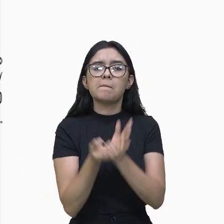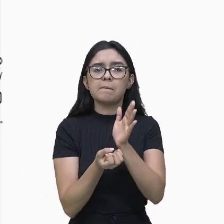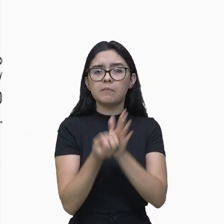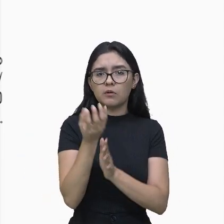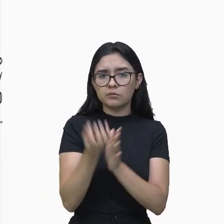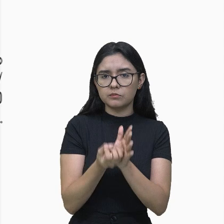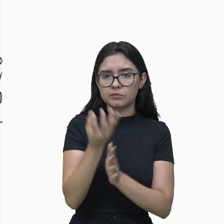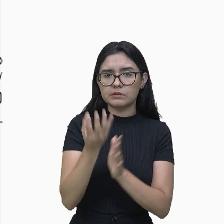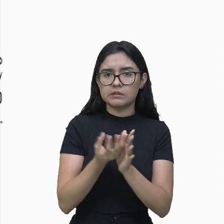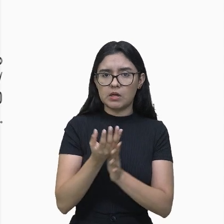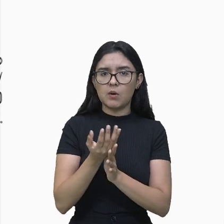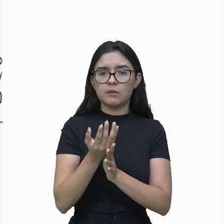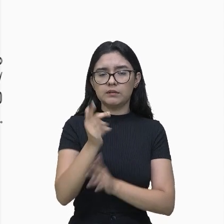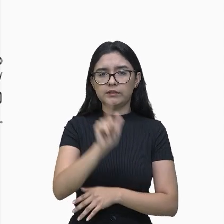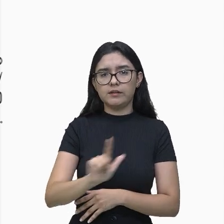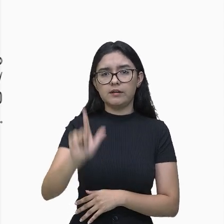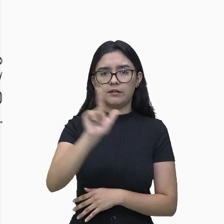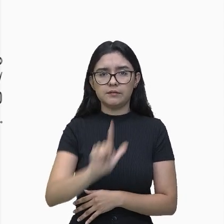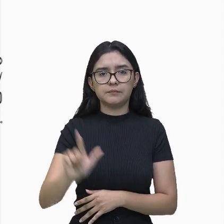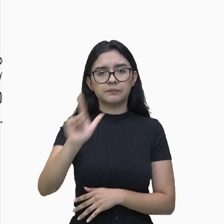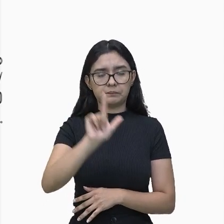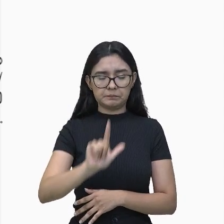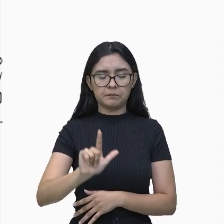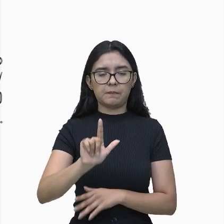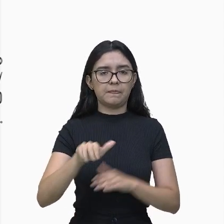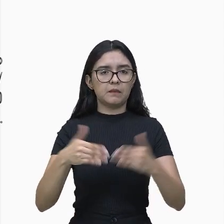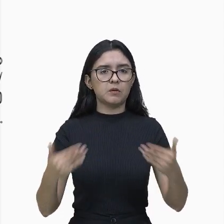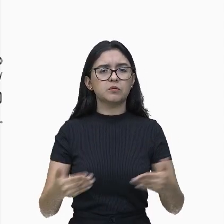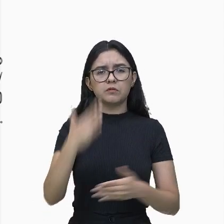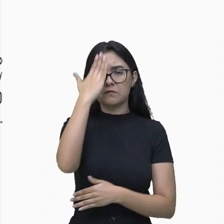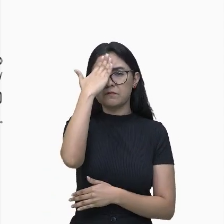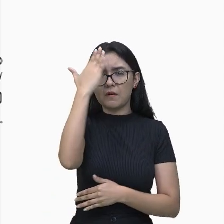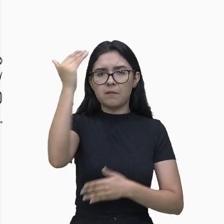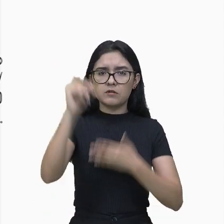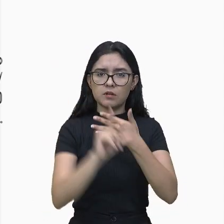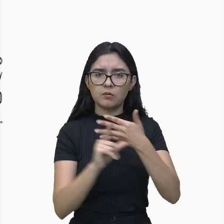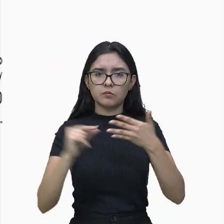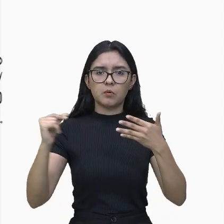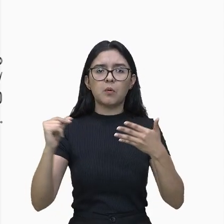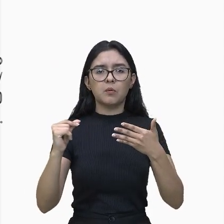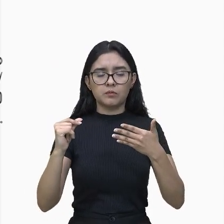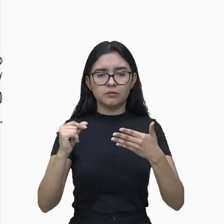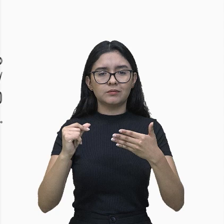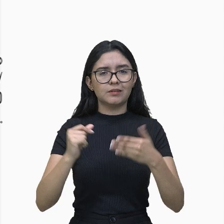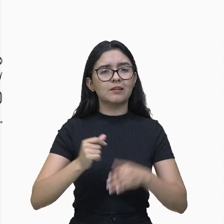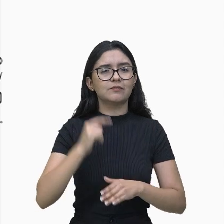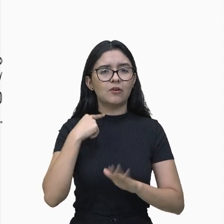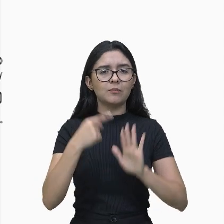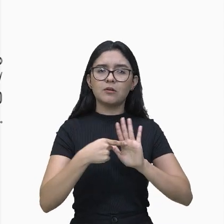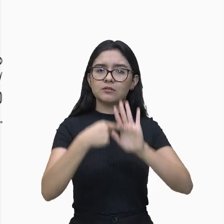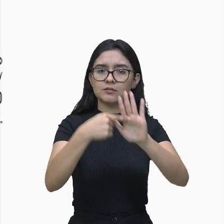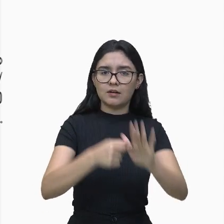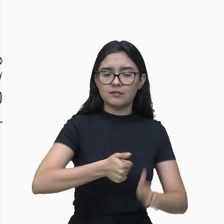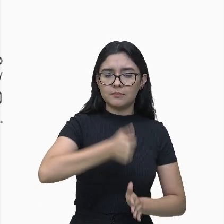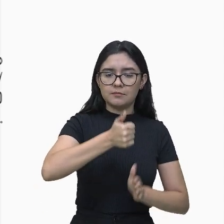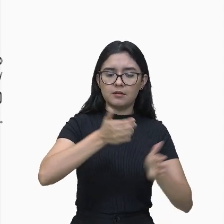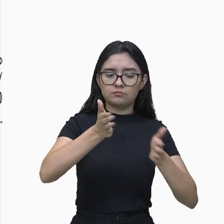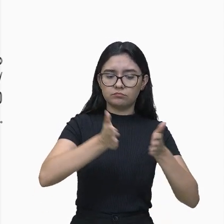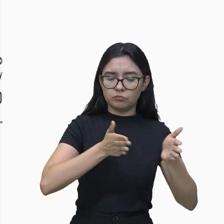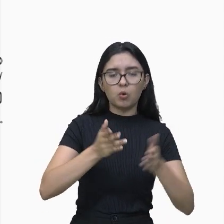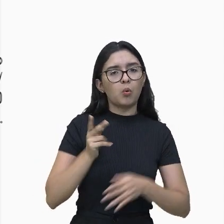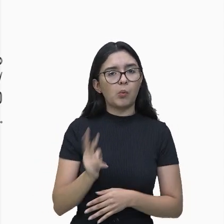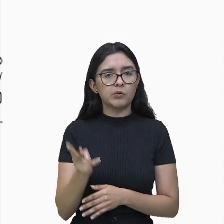literária, enfim, né? Os grandes modernistas que foram mencionados, né, lá na primeira etapa, continuam